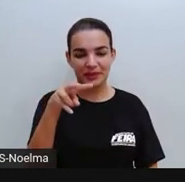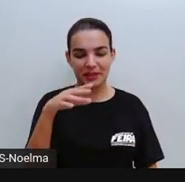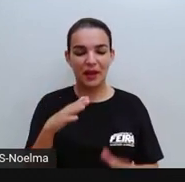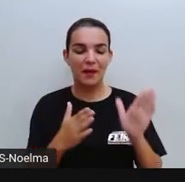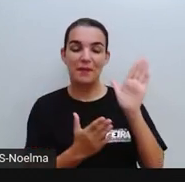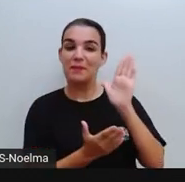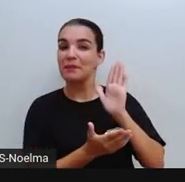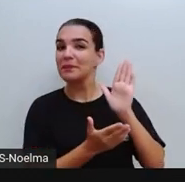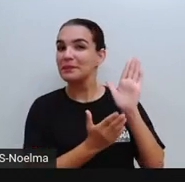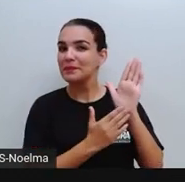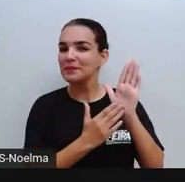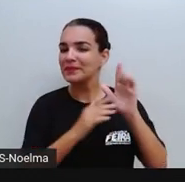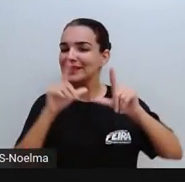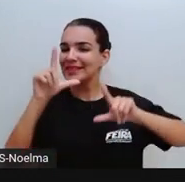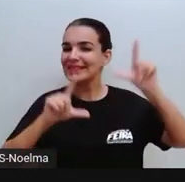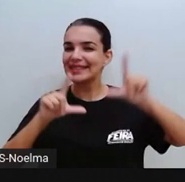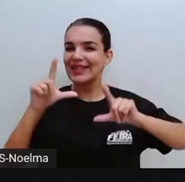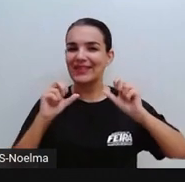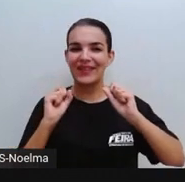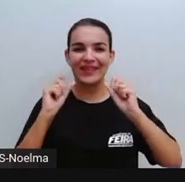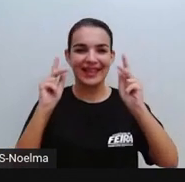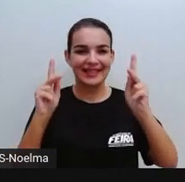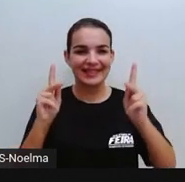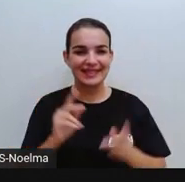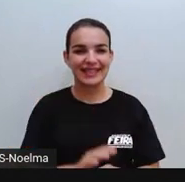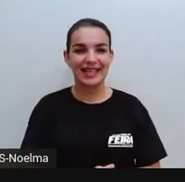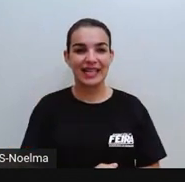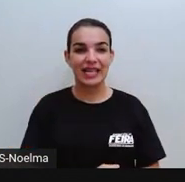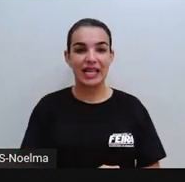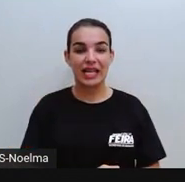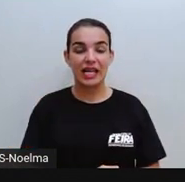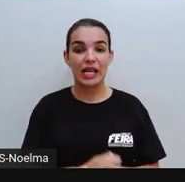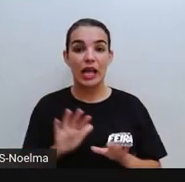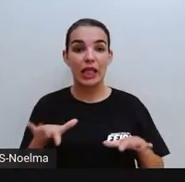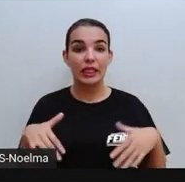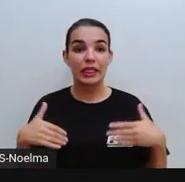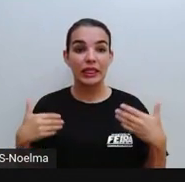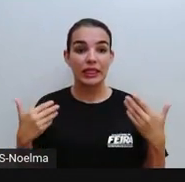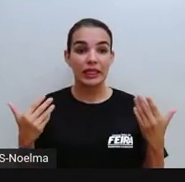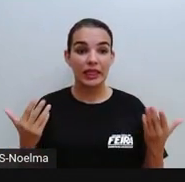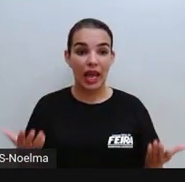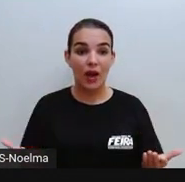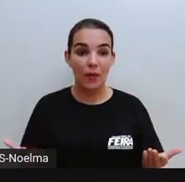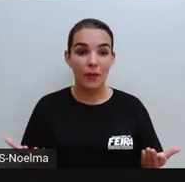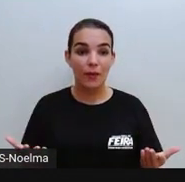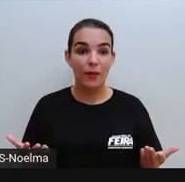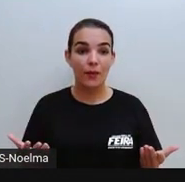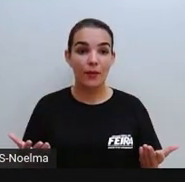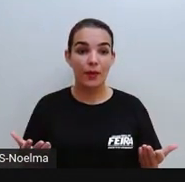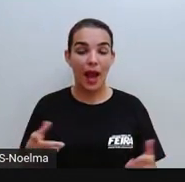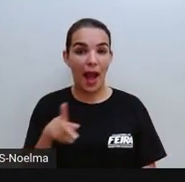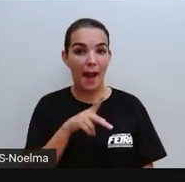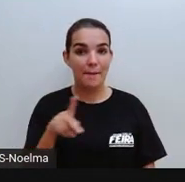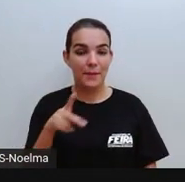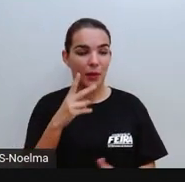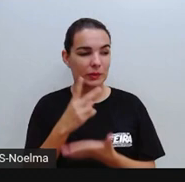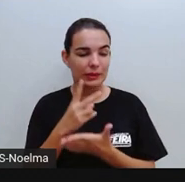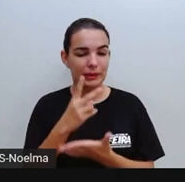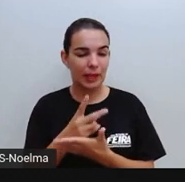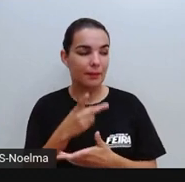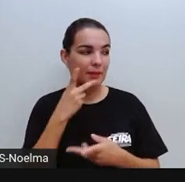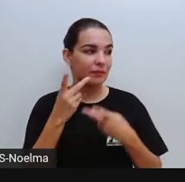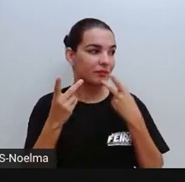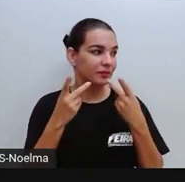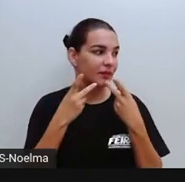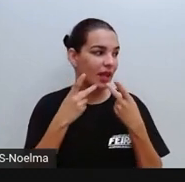programa de televisão tá bom o segundo ano e uma pros sempre fala